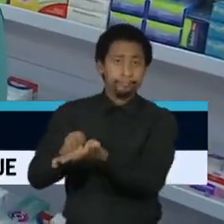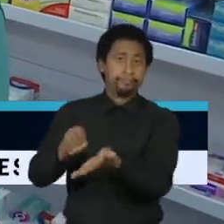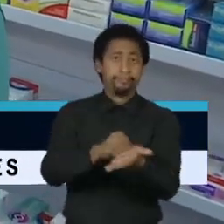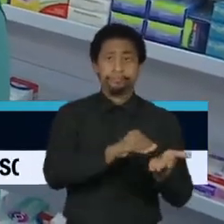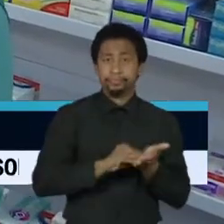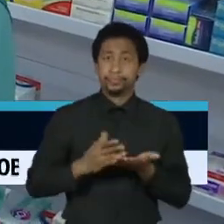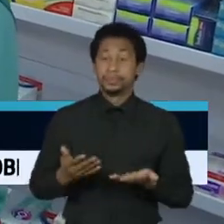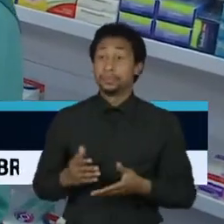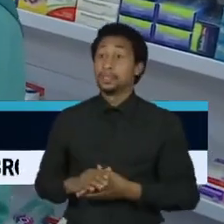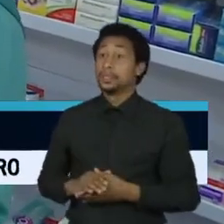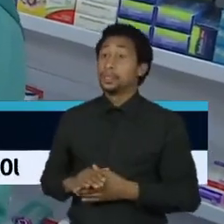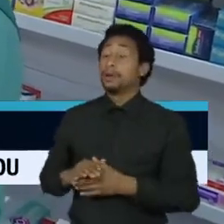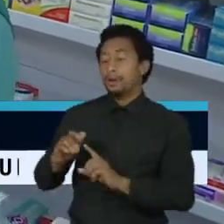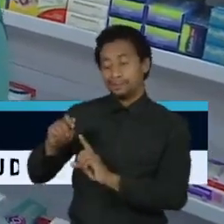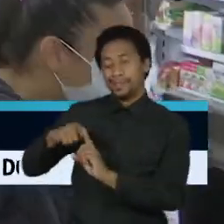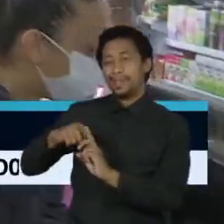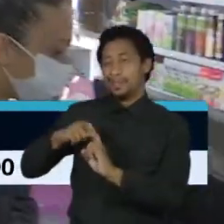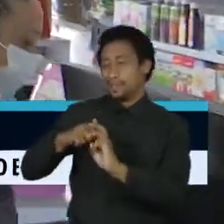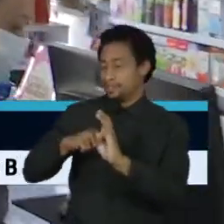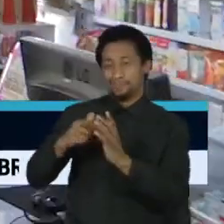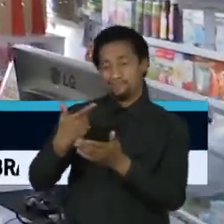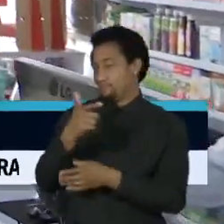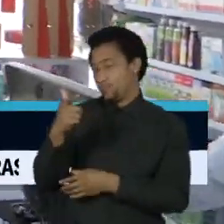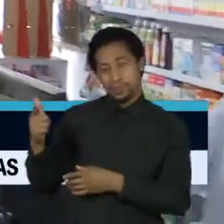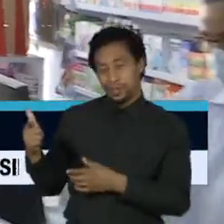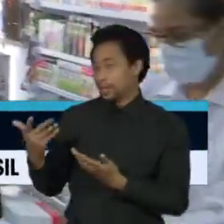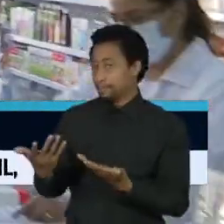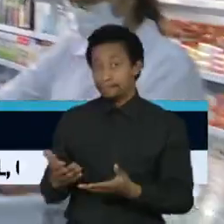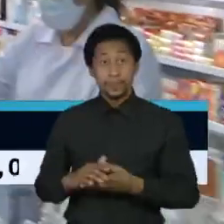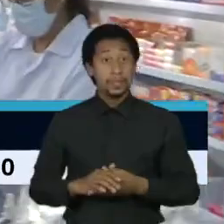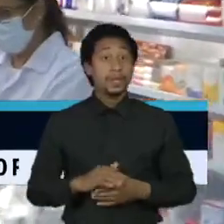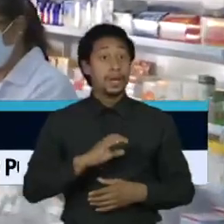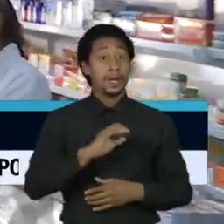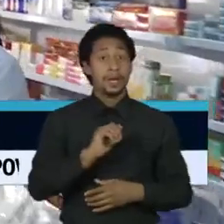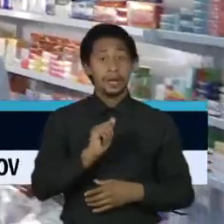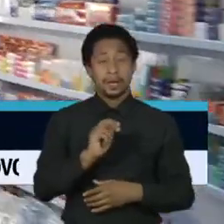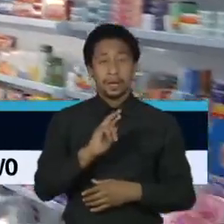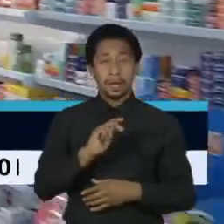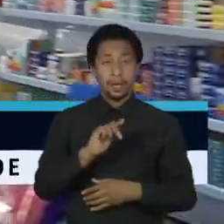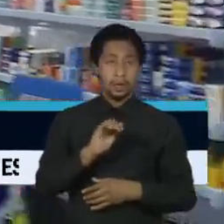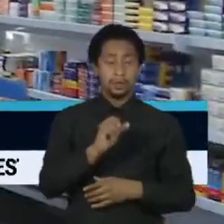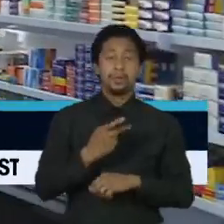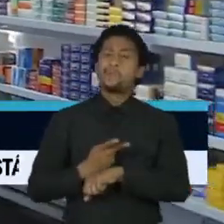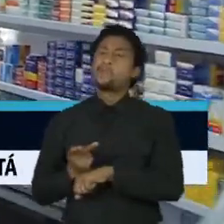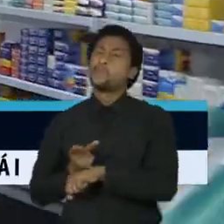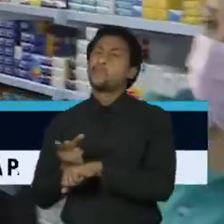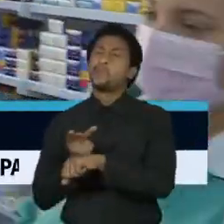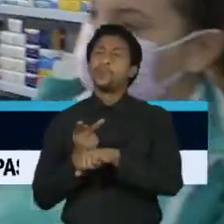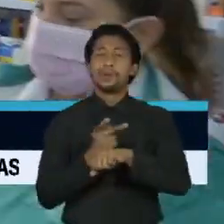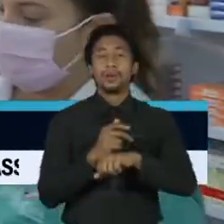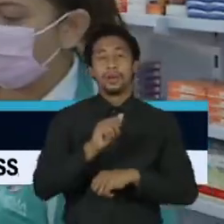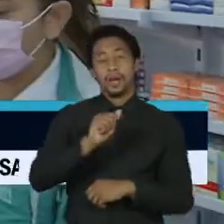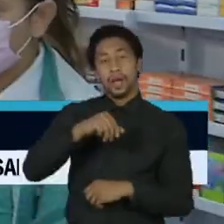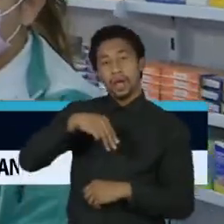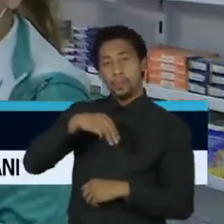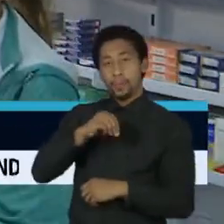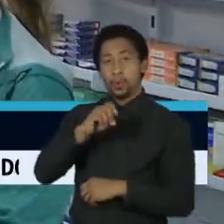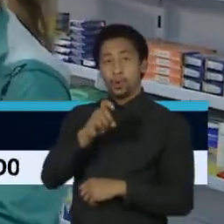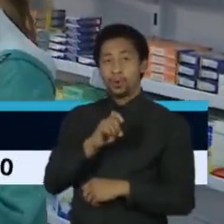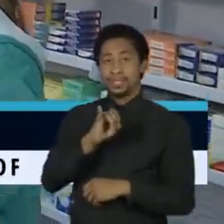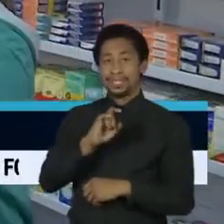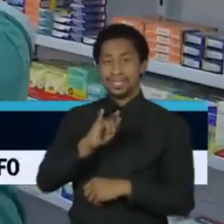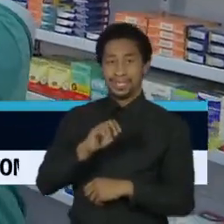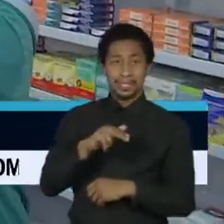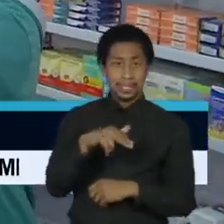faz alguns meses que ele não vem aqui para a loja. Carlos rodou quase 30 quilômetros atrás de amoxicilina para o filho que está com infecção na garganta.